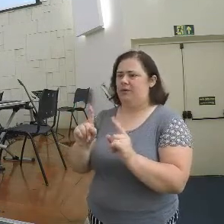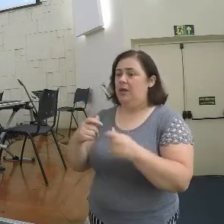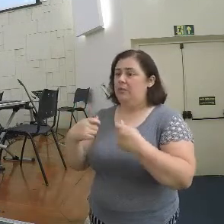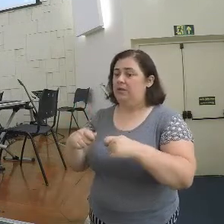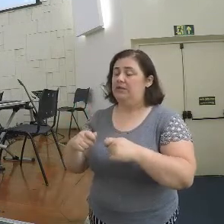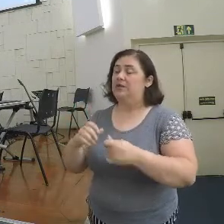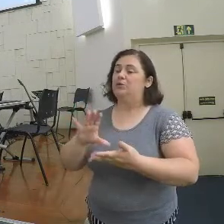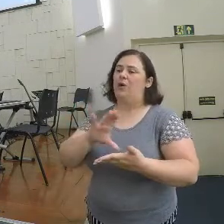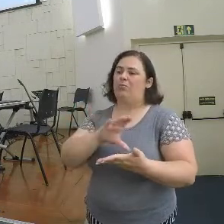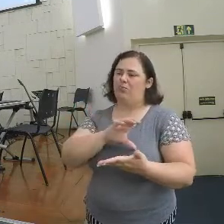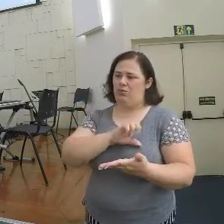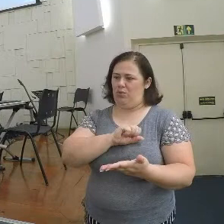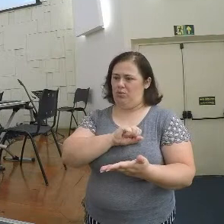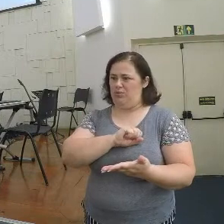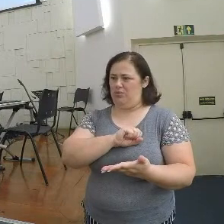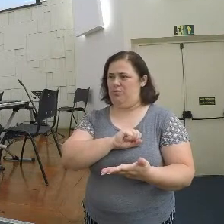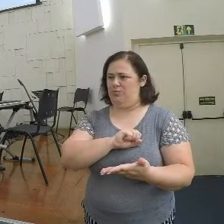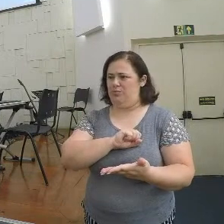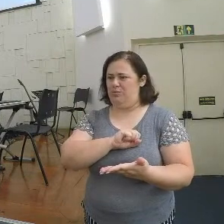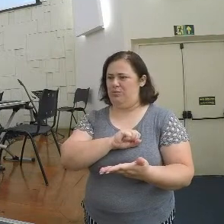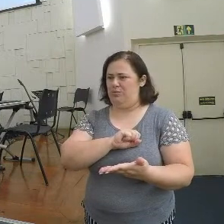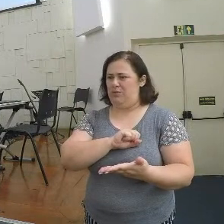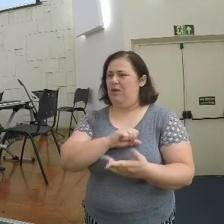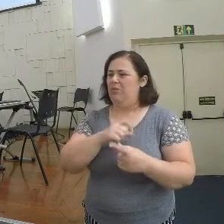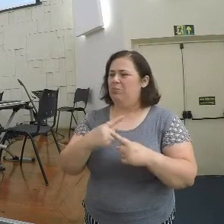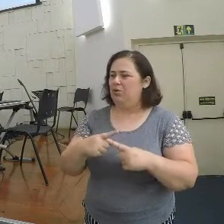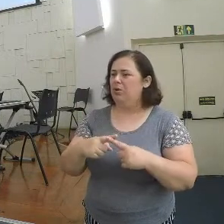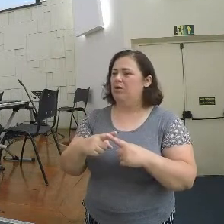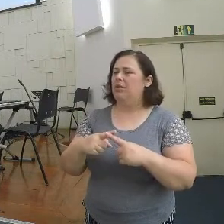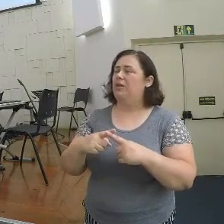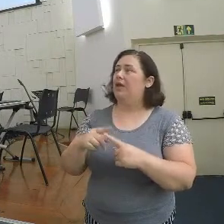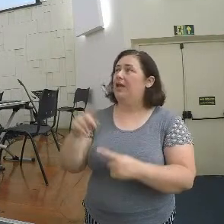para a manutenção da obra de Deus. Naquele